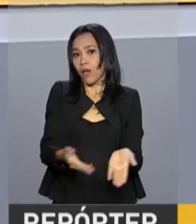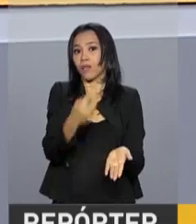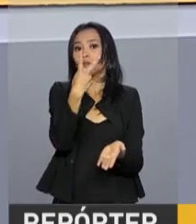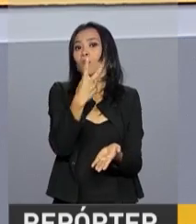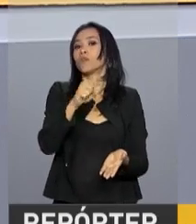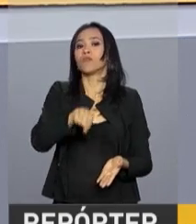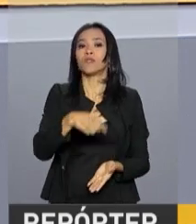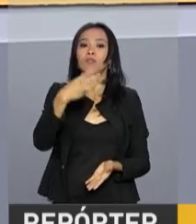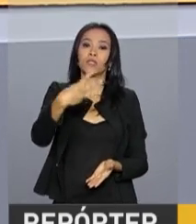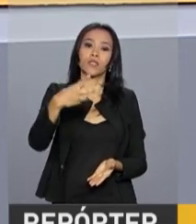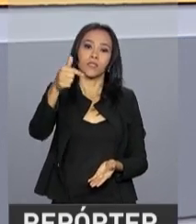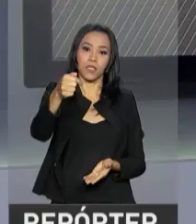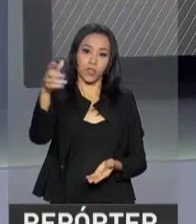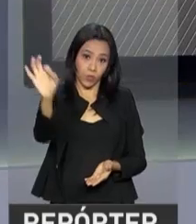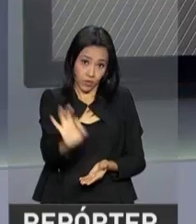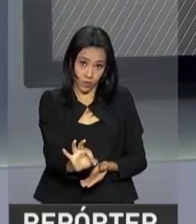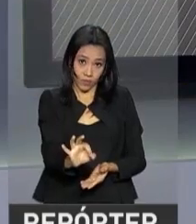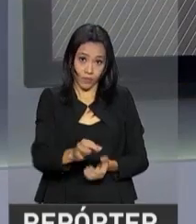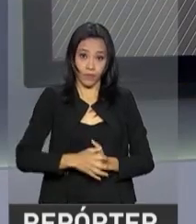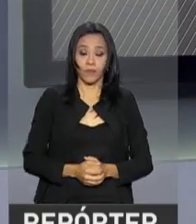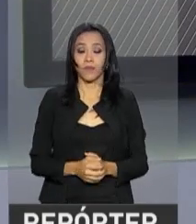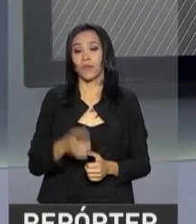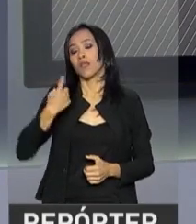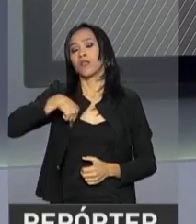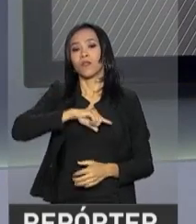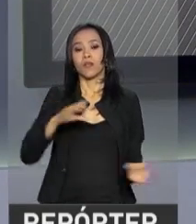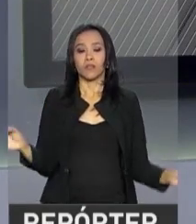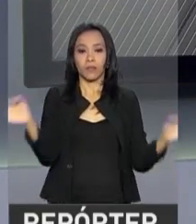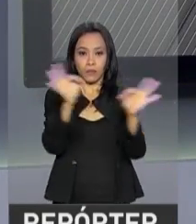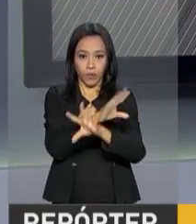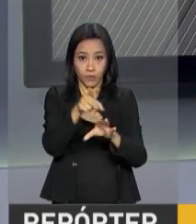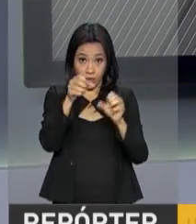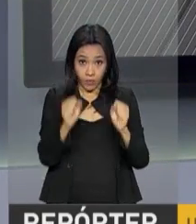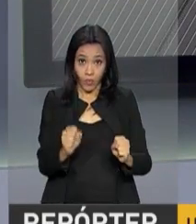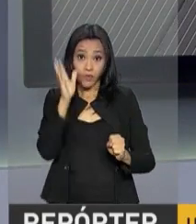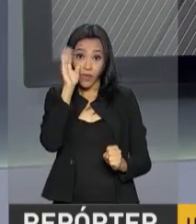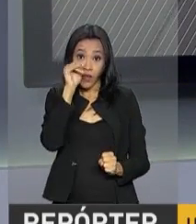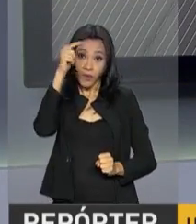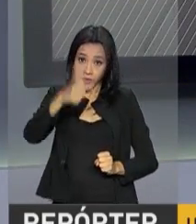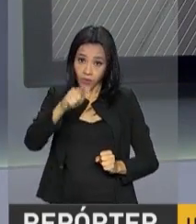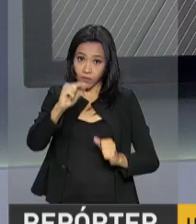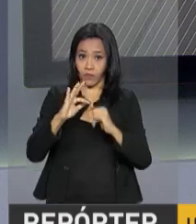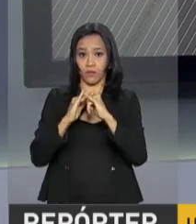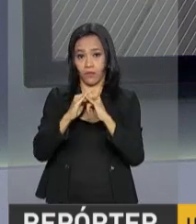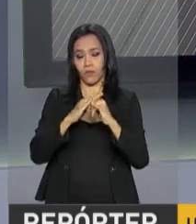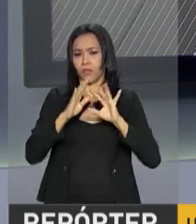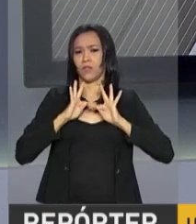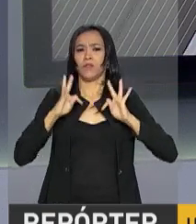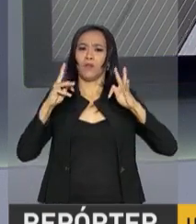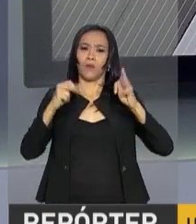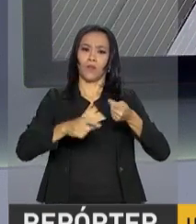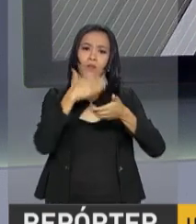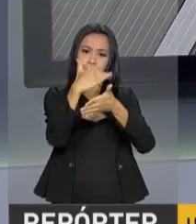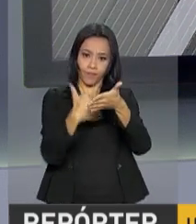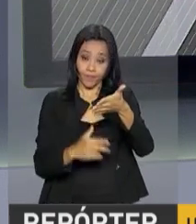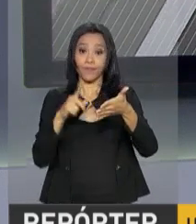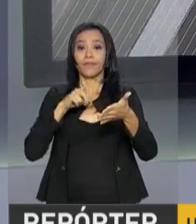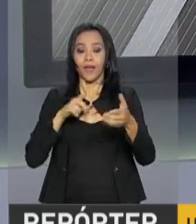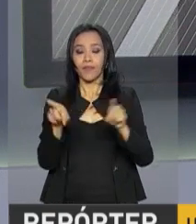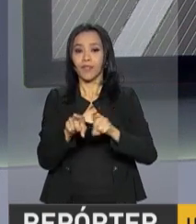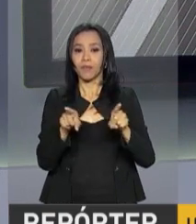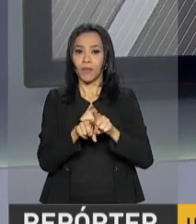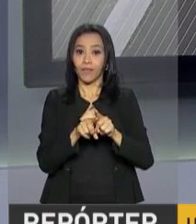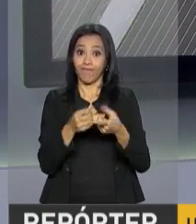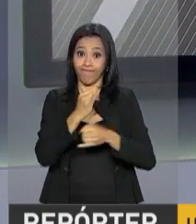2,37 por. nós ficamos por aqui você pode rever as reportagens no YouTube e toda a programação também está na